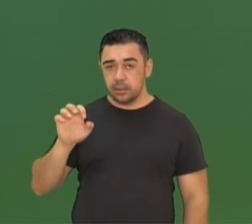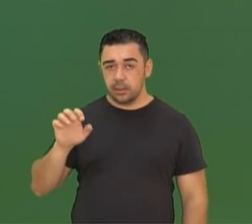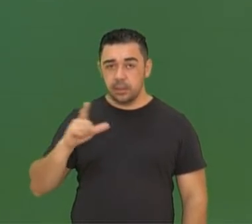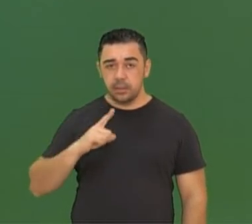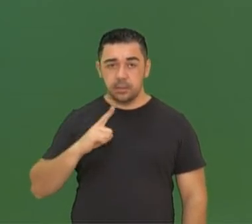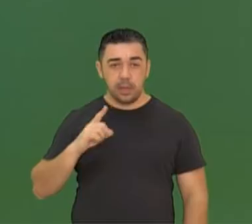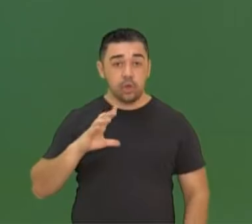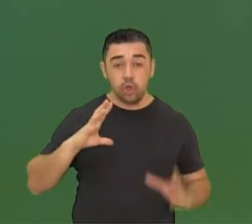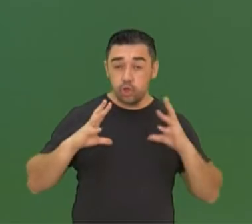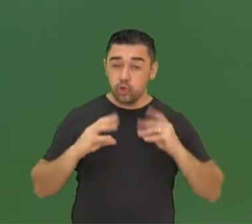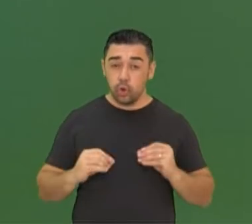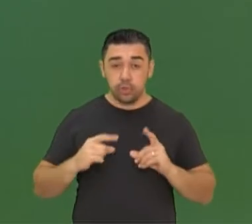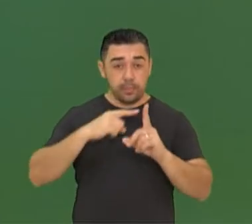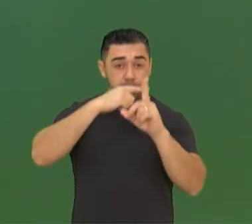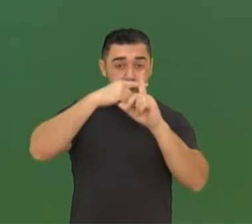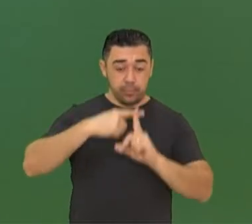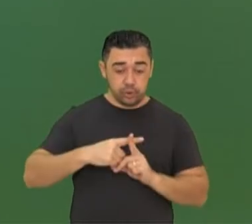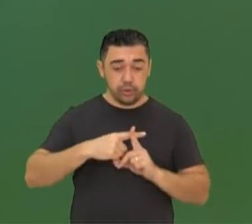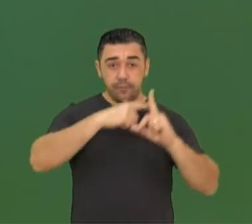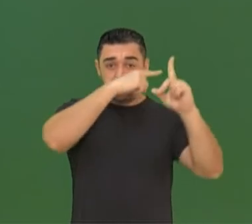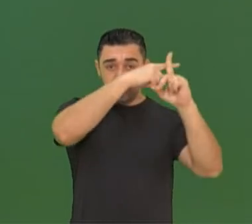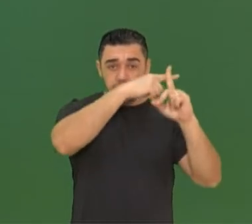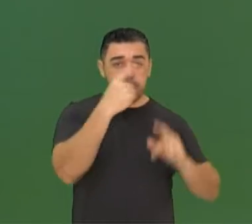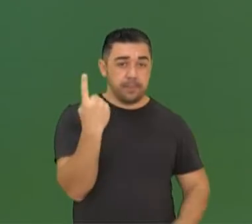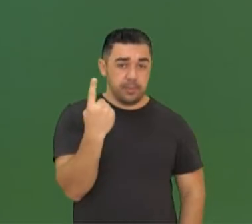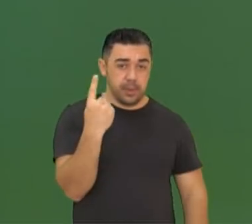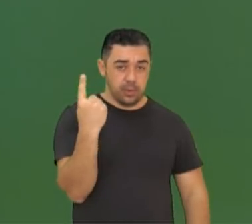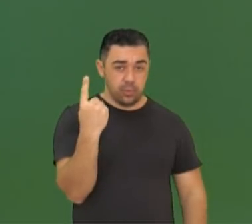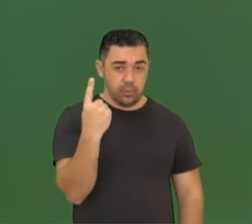mundo é positivo. Primeiro quadrante,